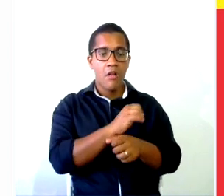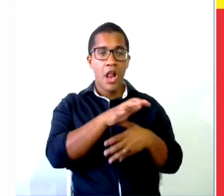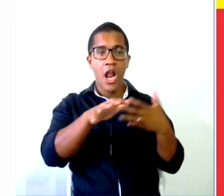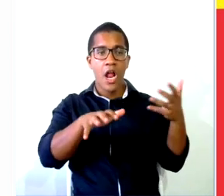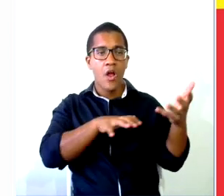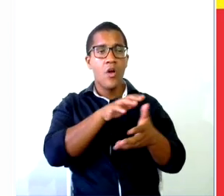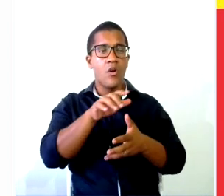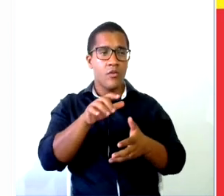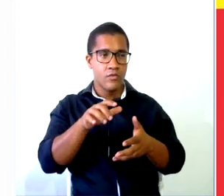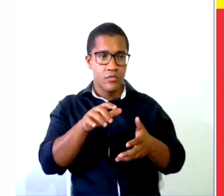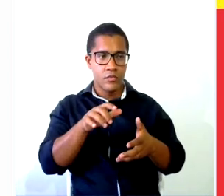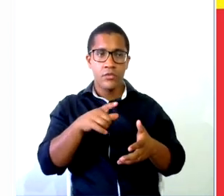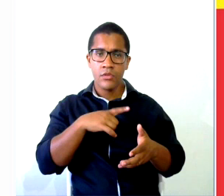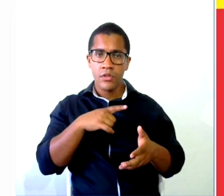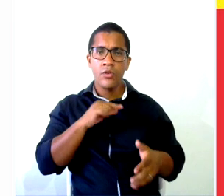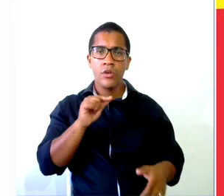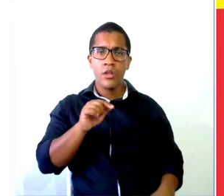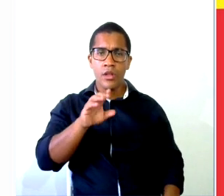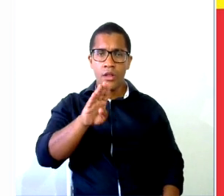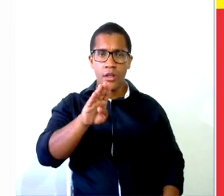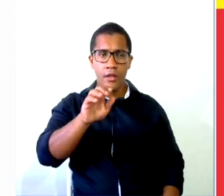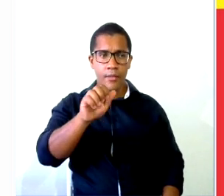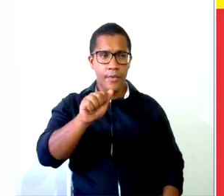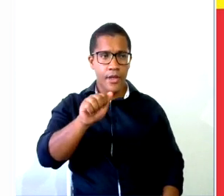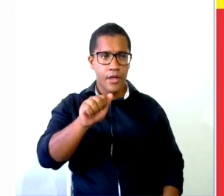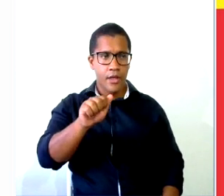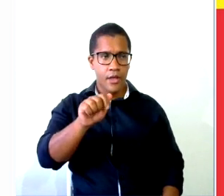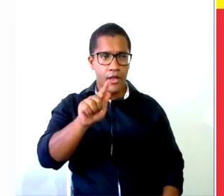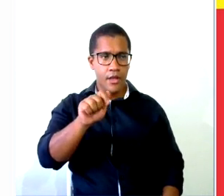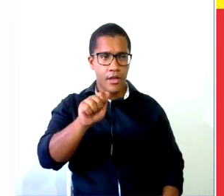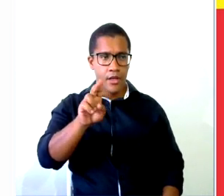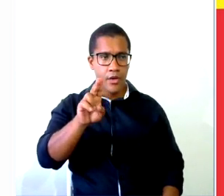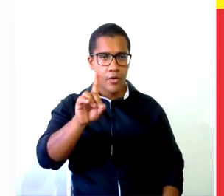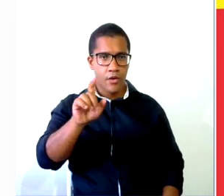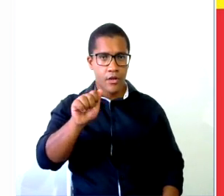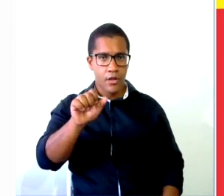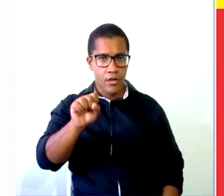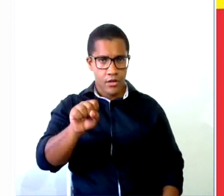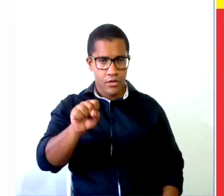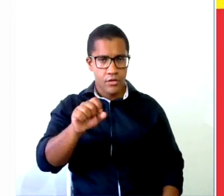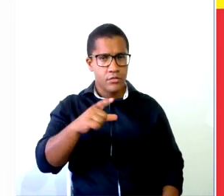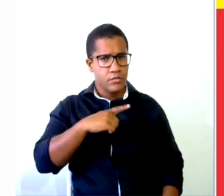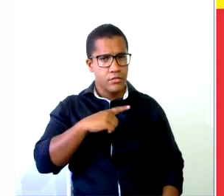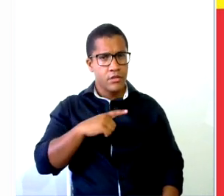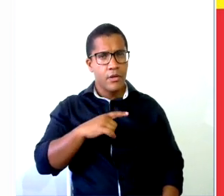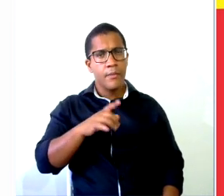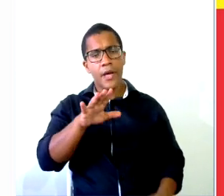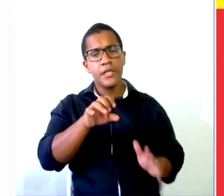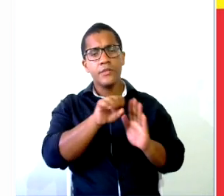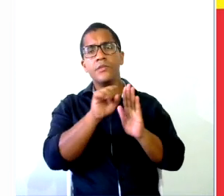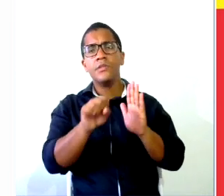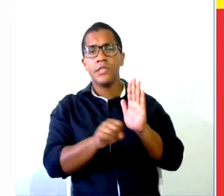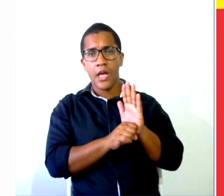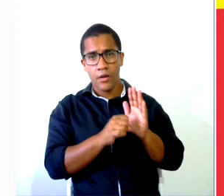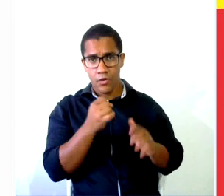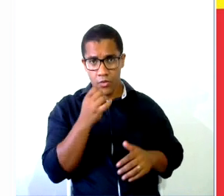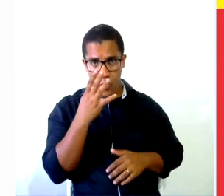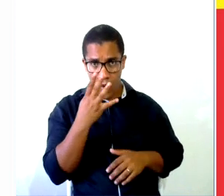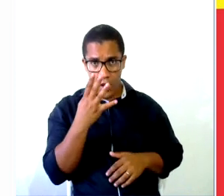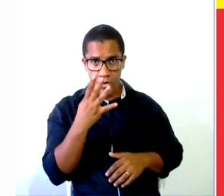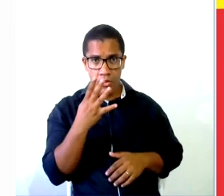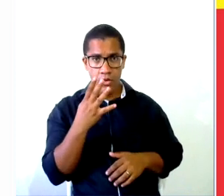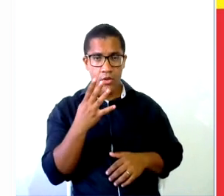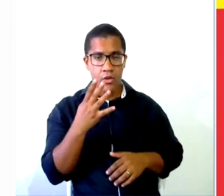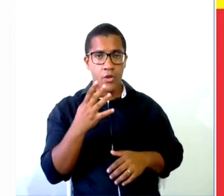quê? Bagaúdas. O que é bagaúdas? Né? Então, no século